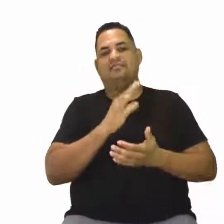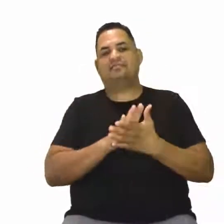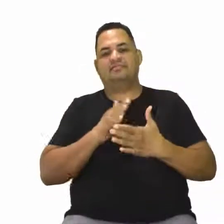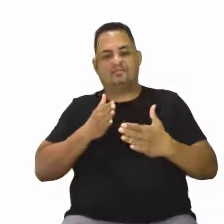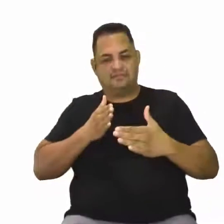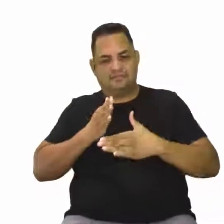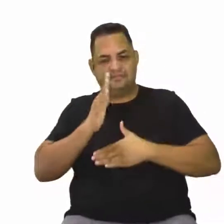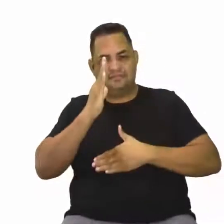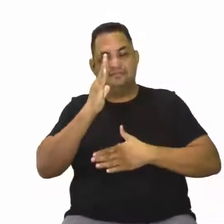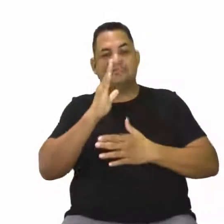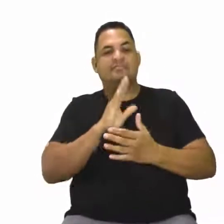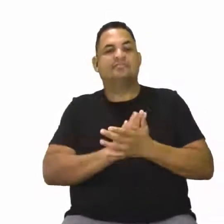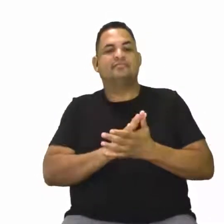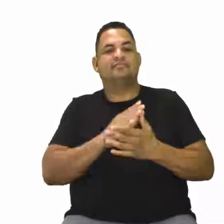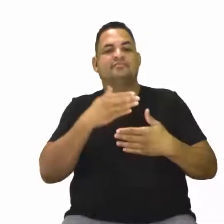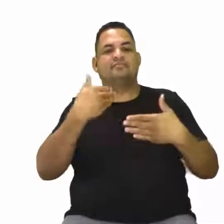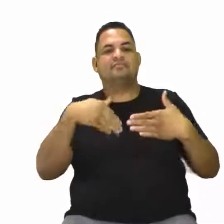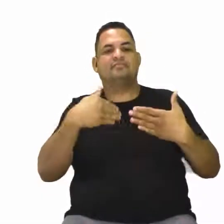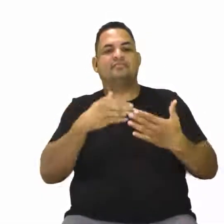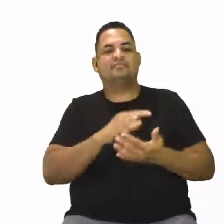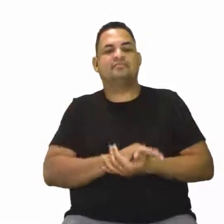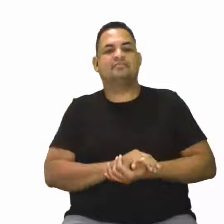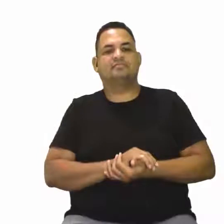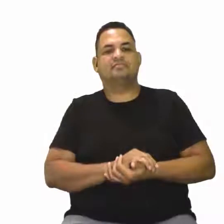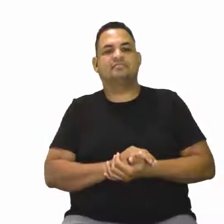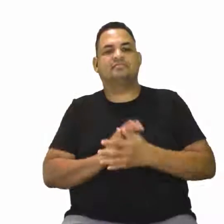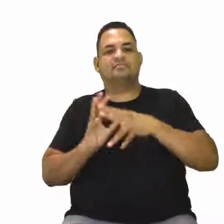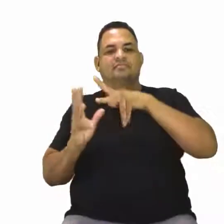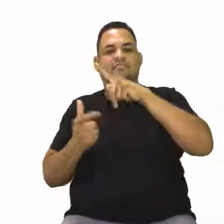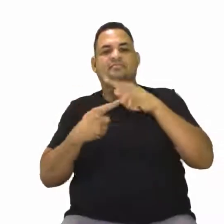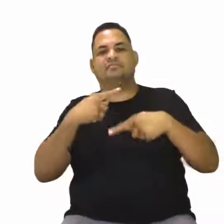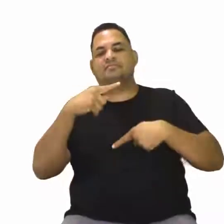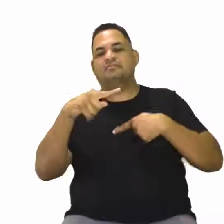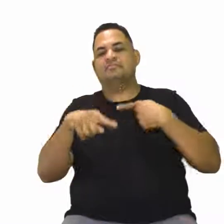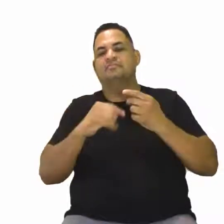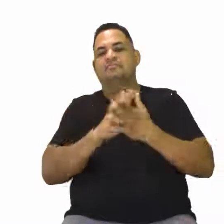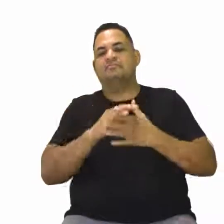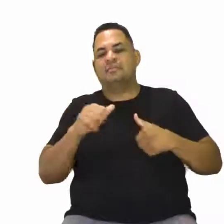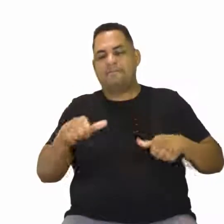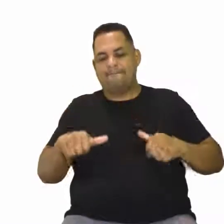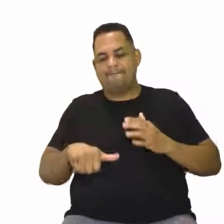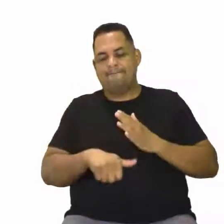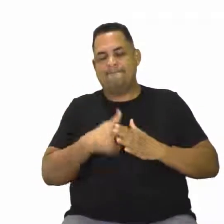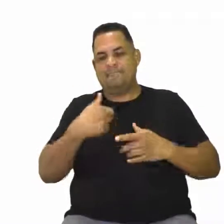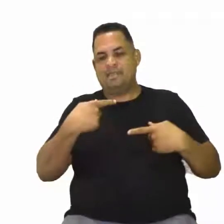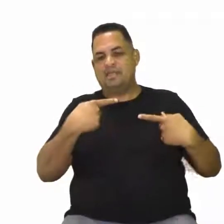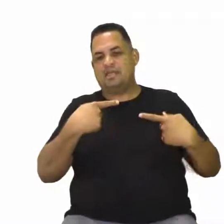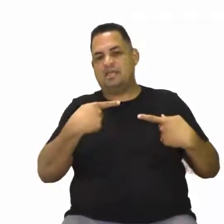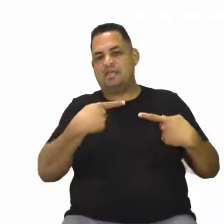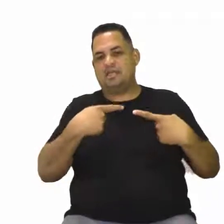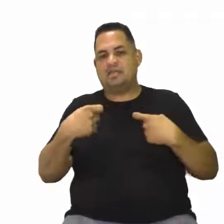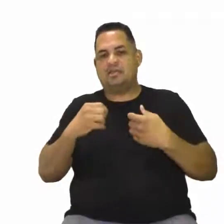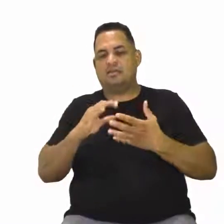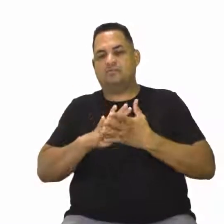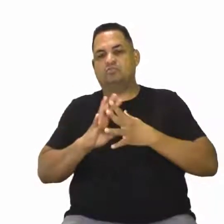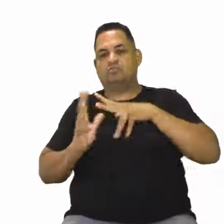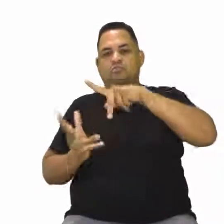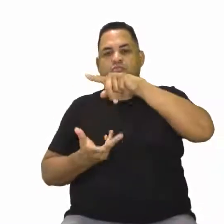para a prova, né? Essa unidade 2, o mundo após a Primeira Guerra Mundial, e eu irei